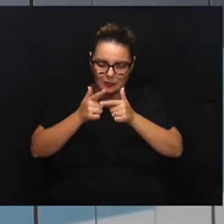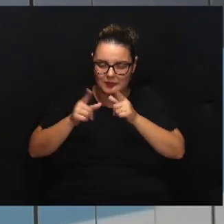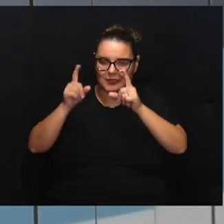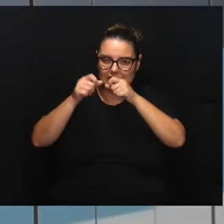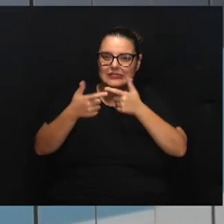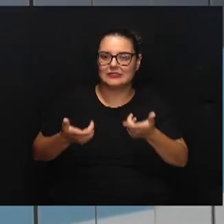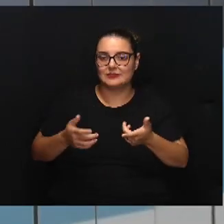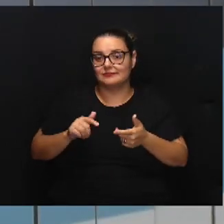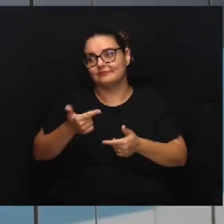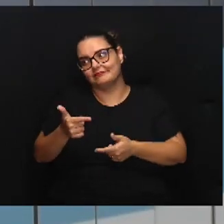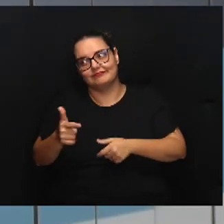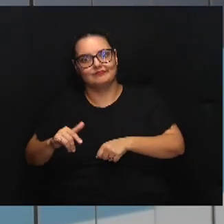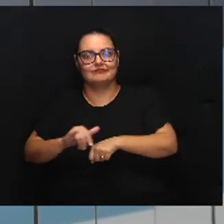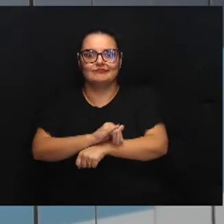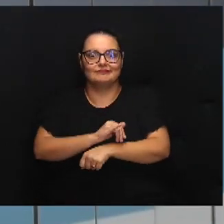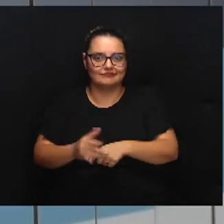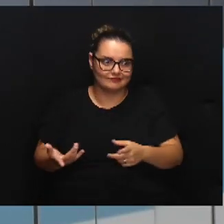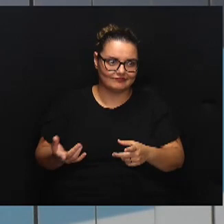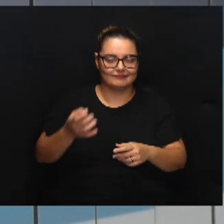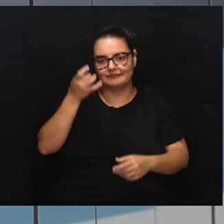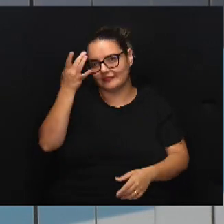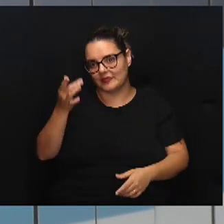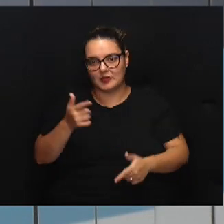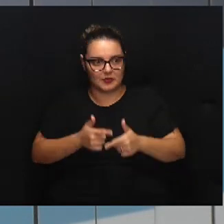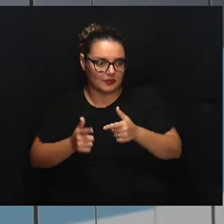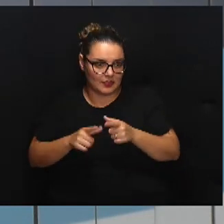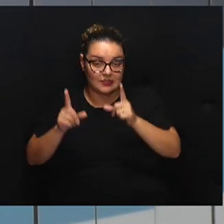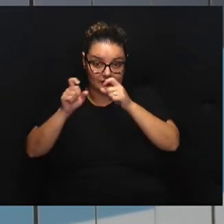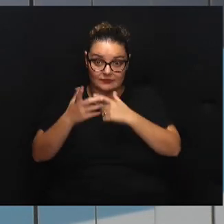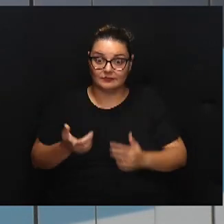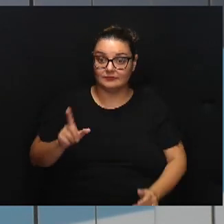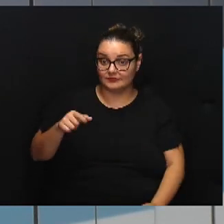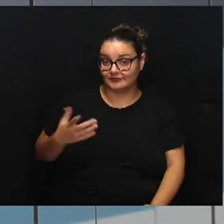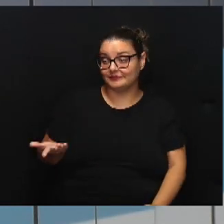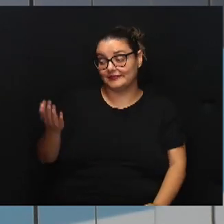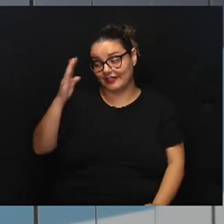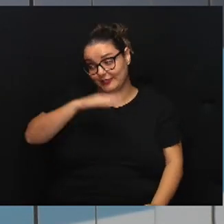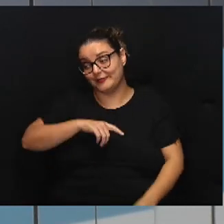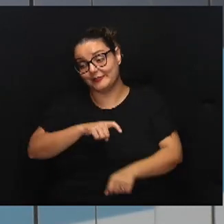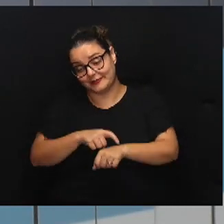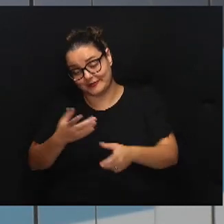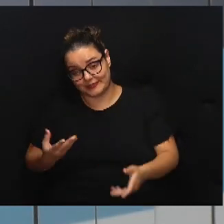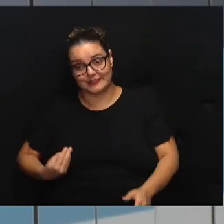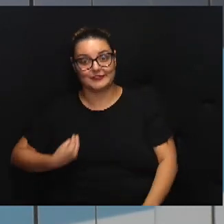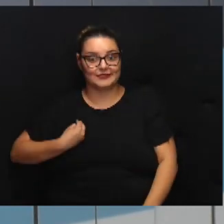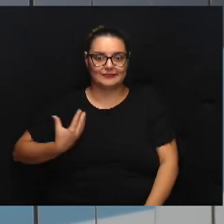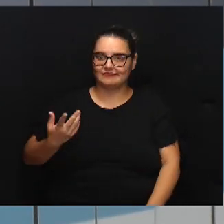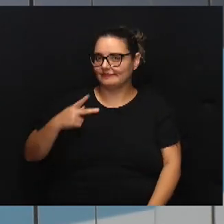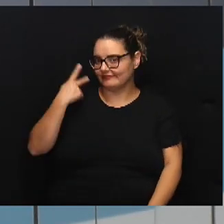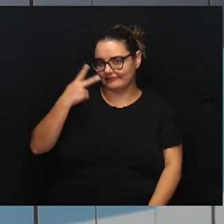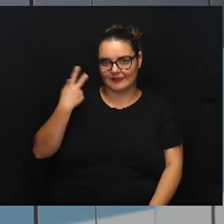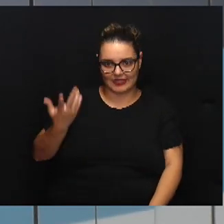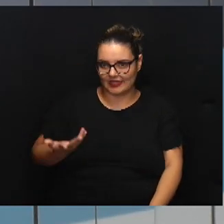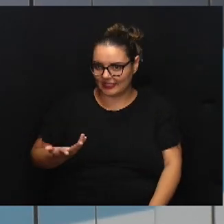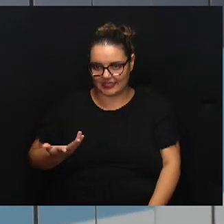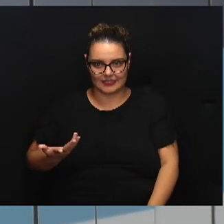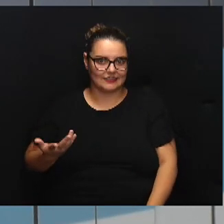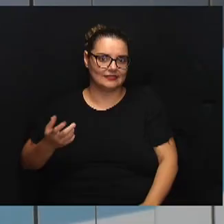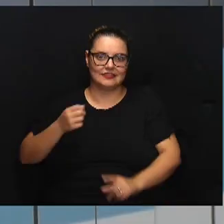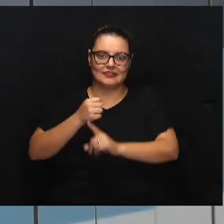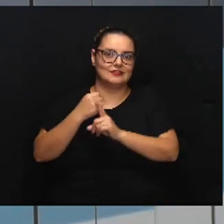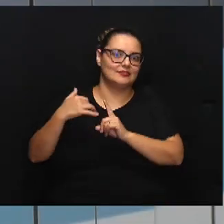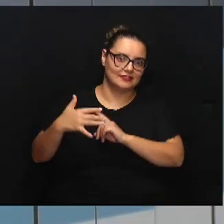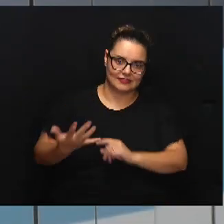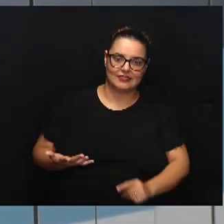saída fácil para problemas complexos. Esse é um mal do momento que a gente vive na política, na sociedade,